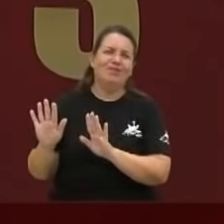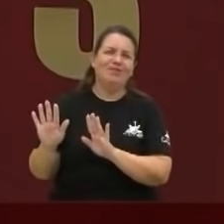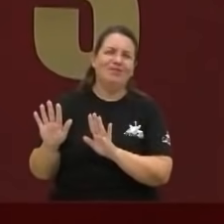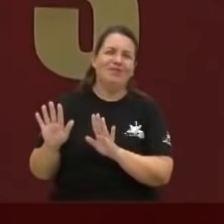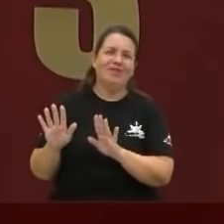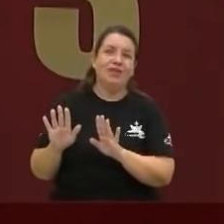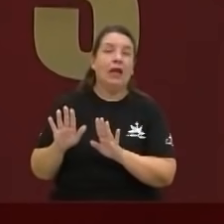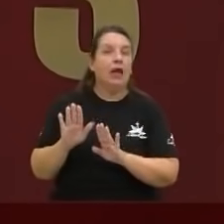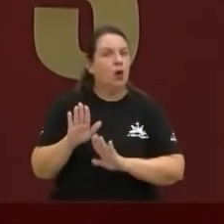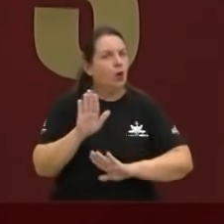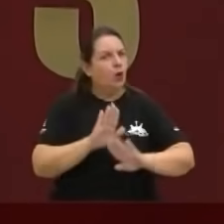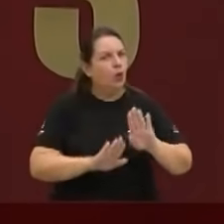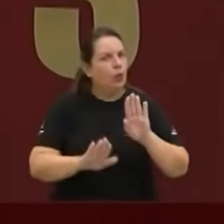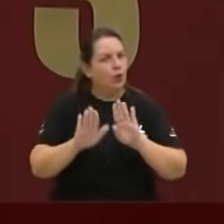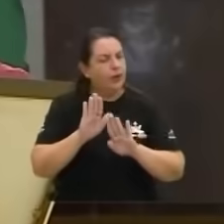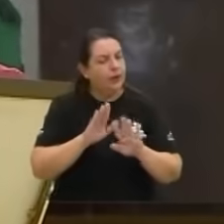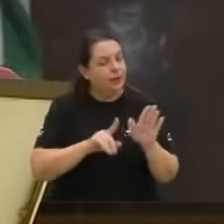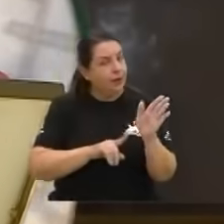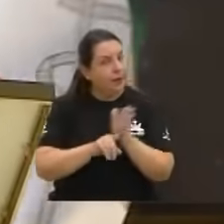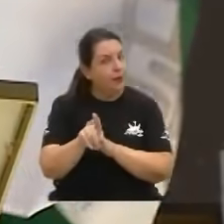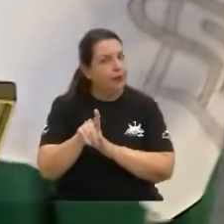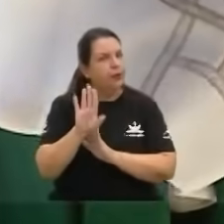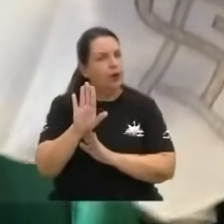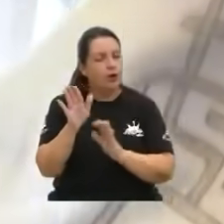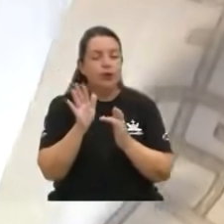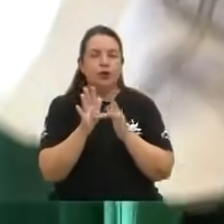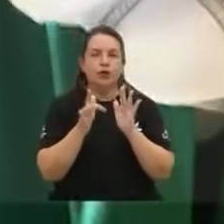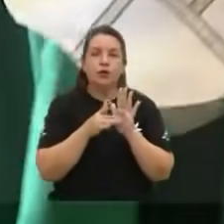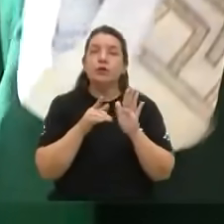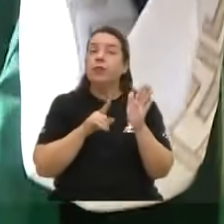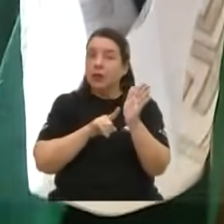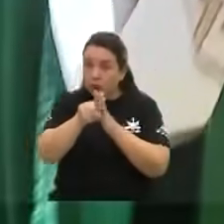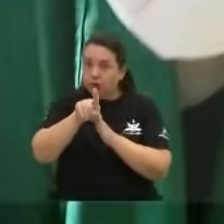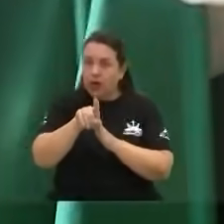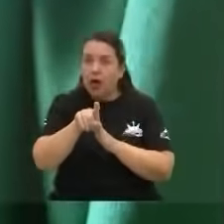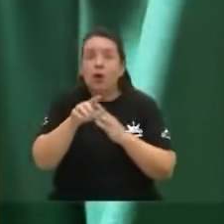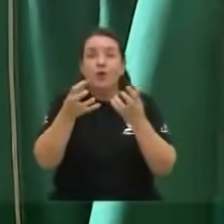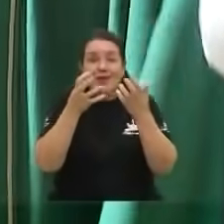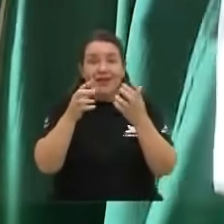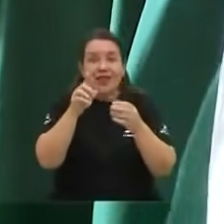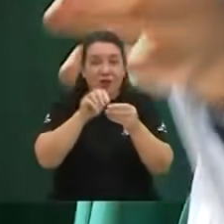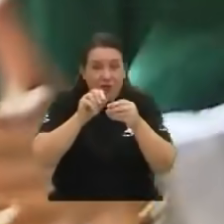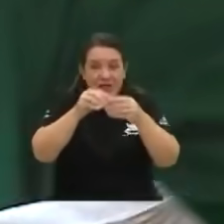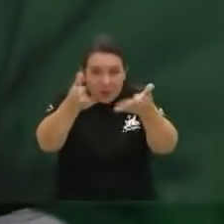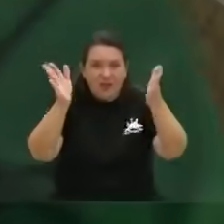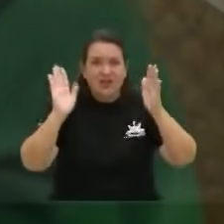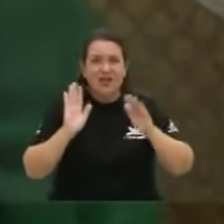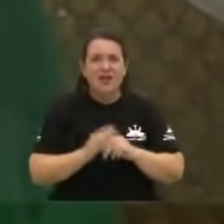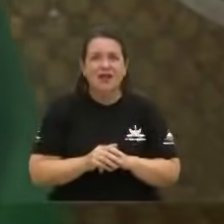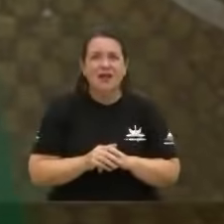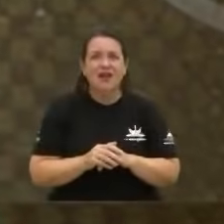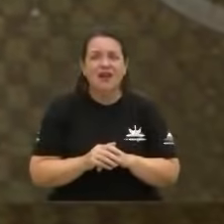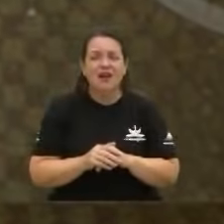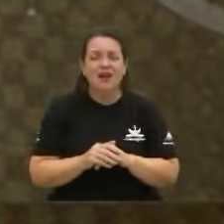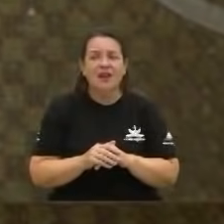Então cuidado com essa pergunta de nosso Senhor, o que queres que eu te faça?